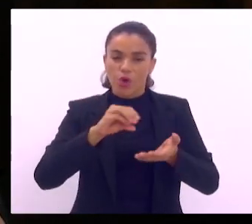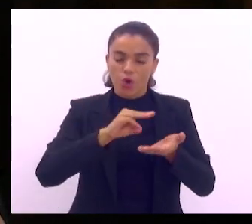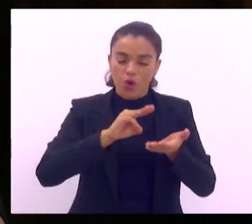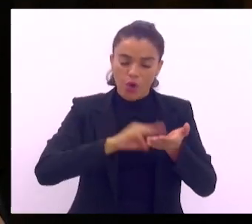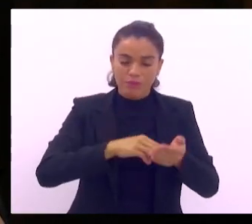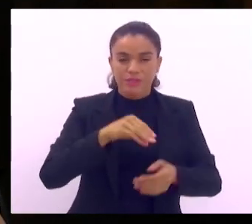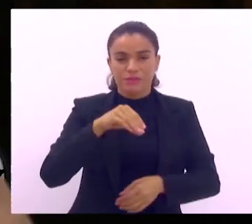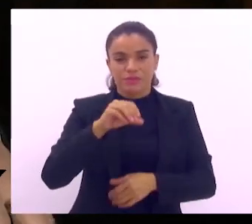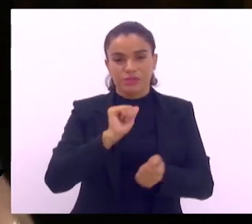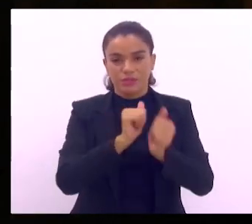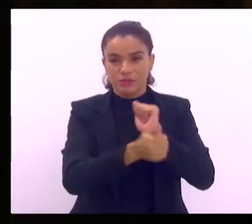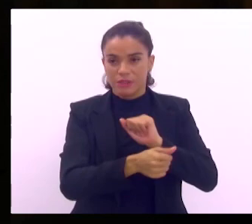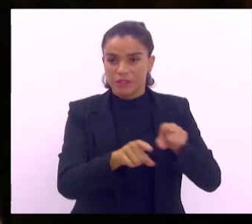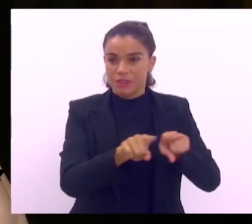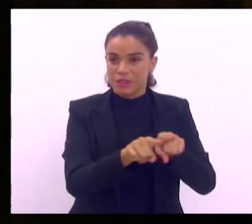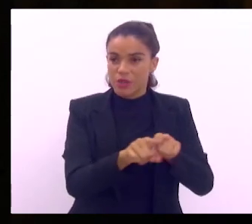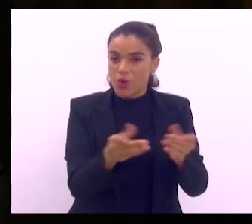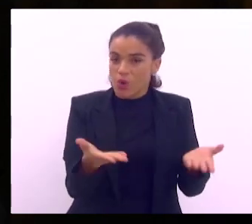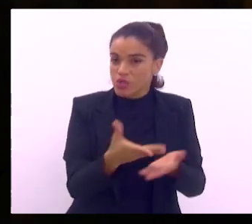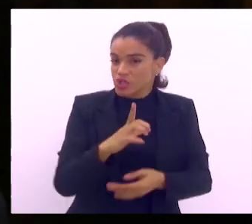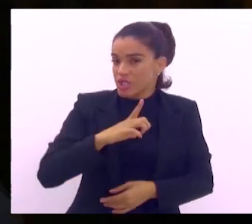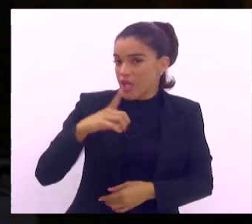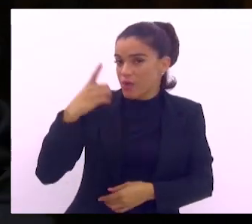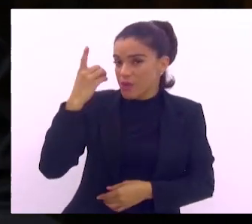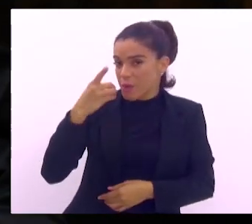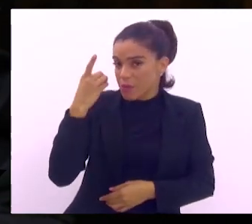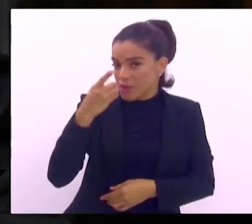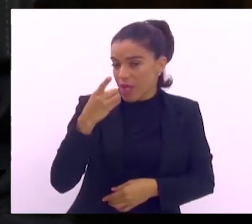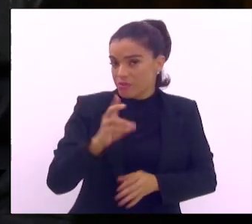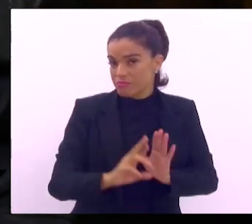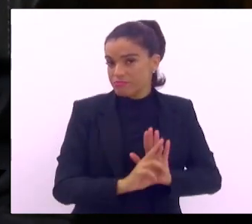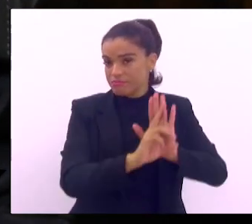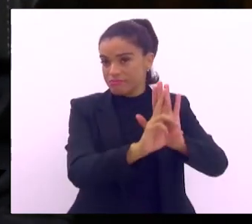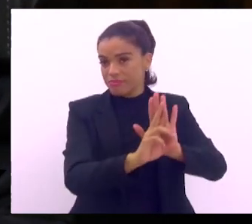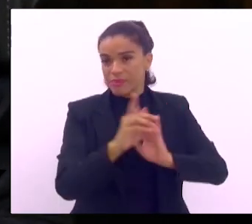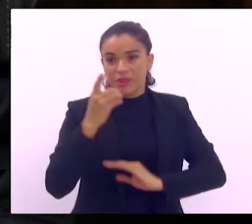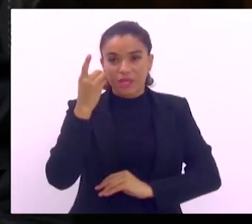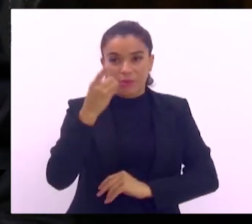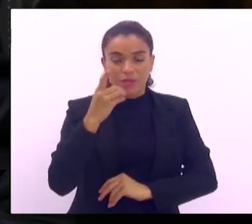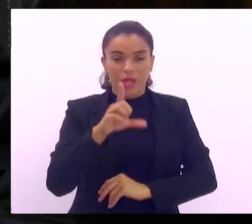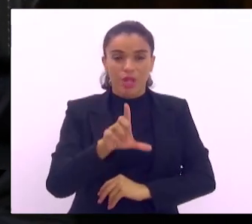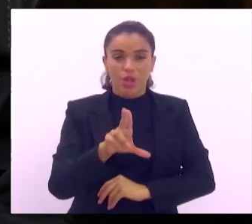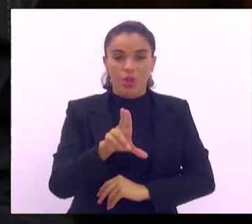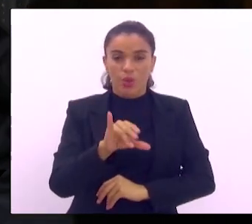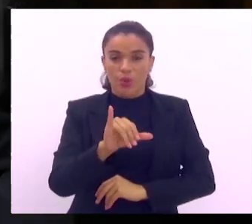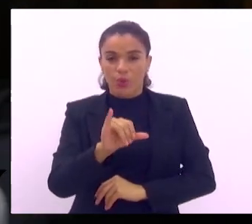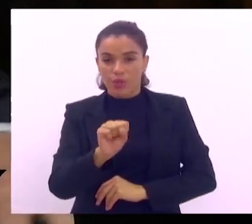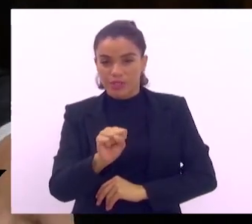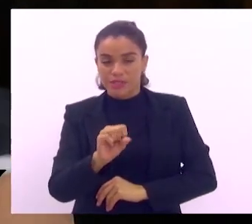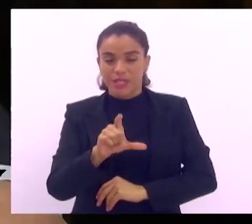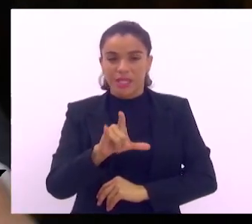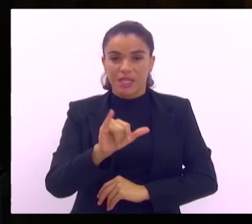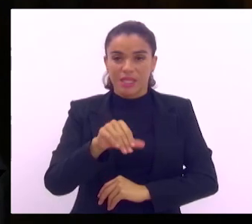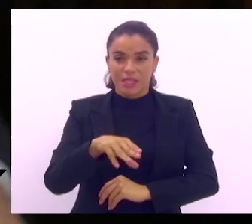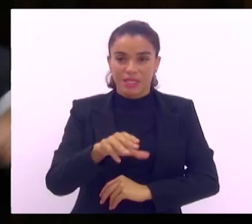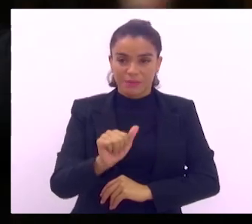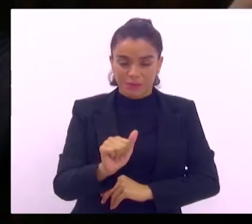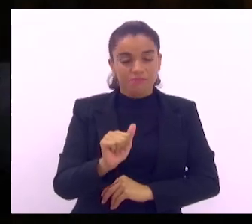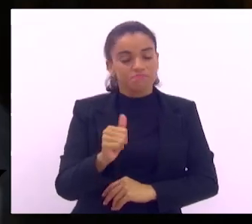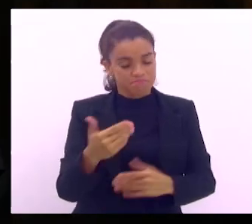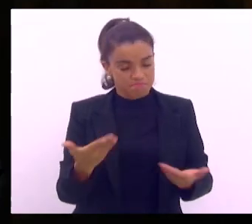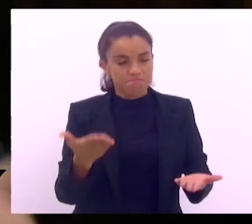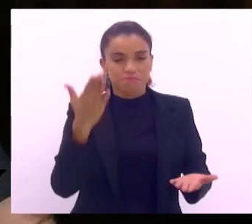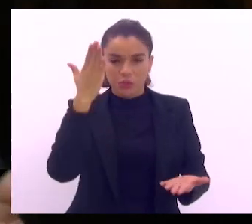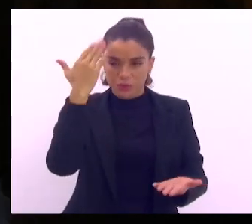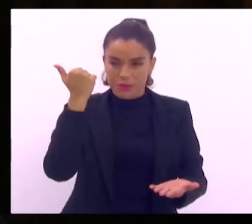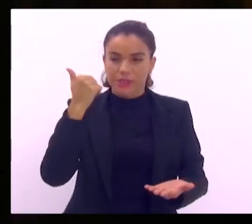Câmara dos Deputados e temos hoje um deputado fluminense presidindo, que é o deputado Luiz Lima. Então, secretário Pisciani, que eu sei que